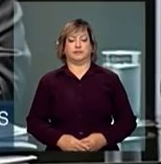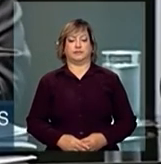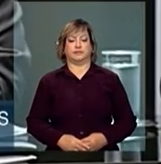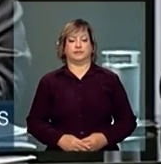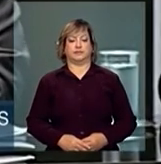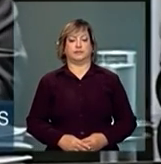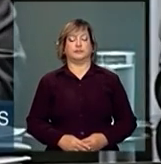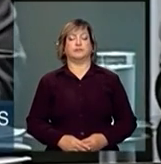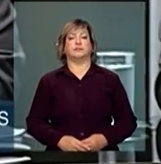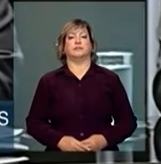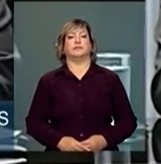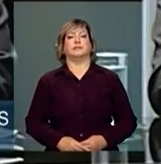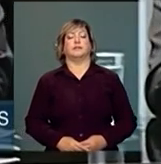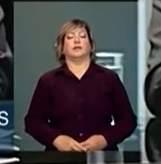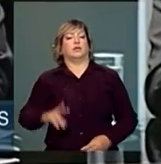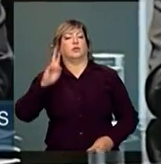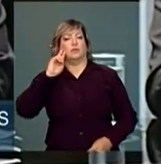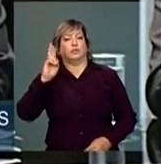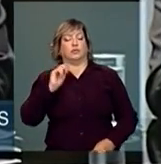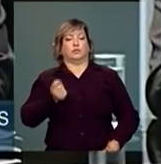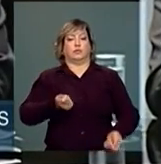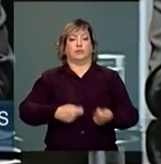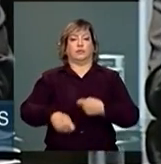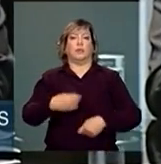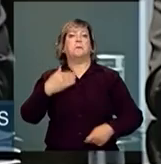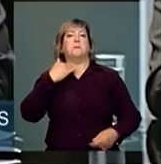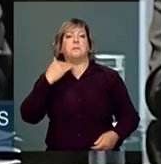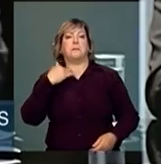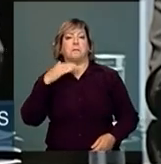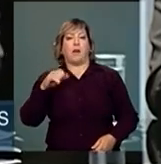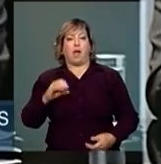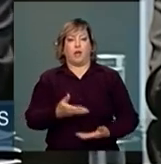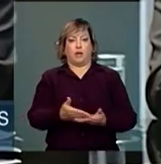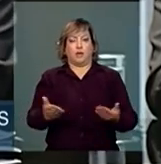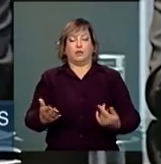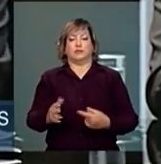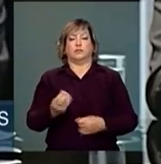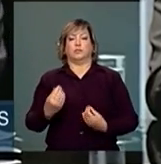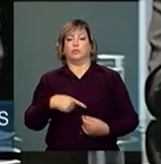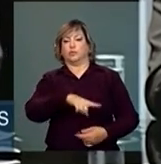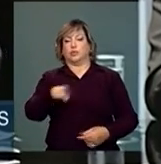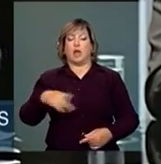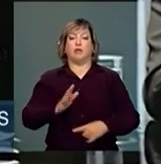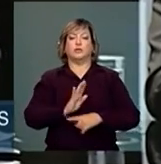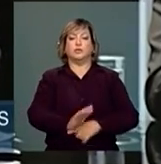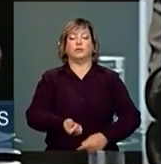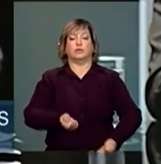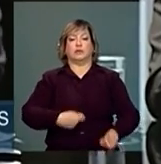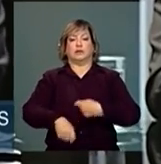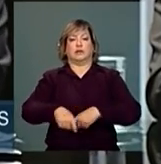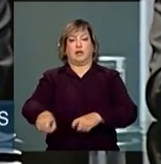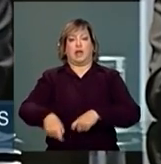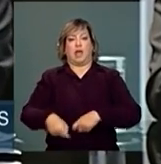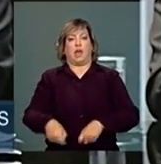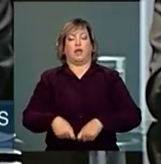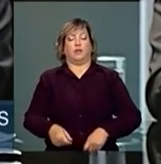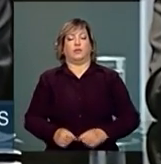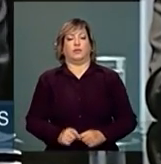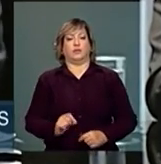assistem, parceiros, lideranças, grandes apoiadores do agronegócio. Saudar o nosso